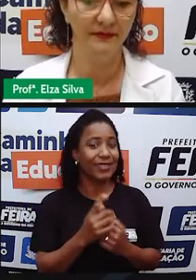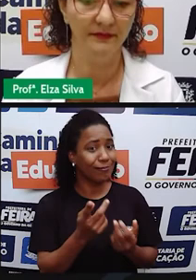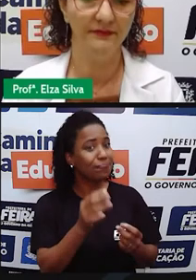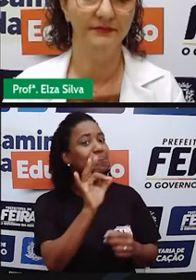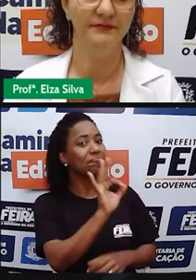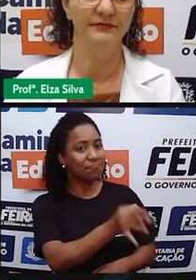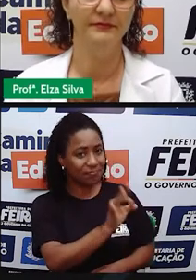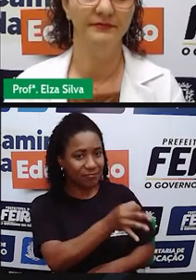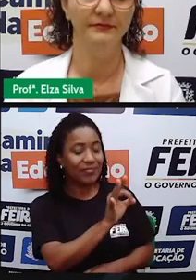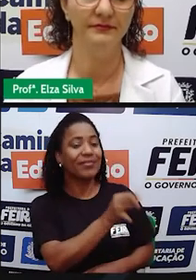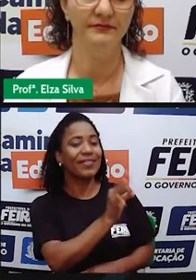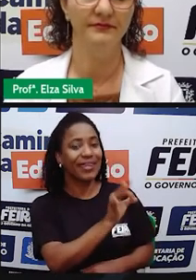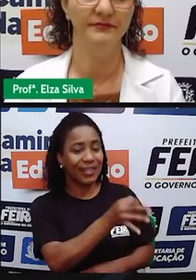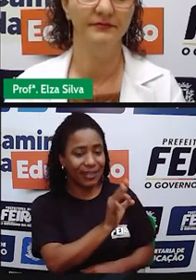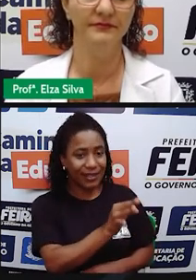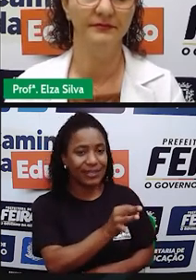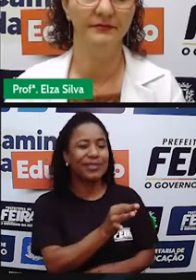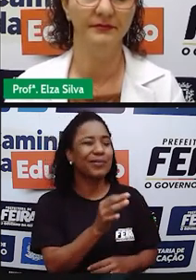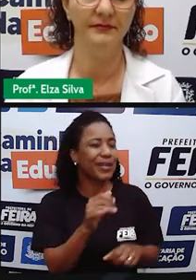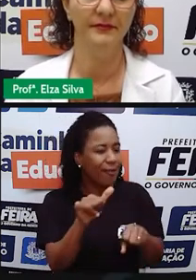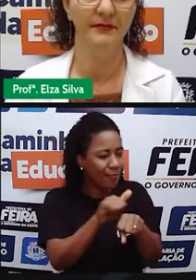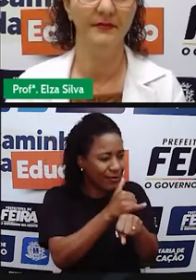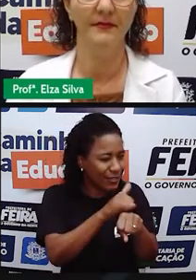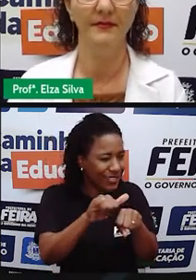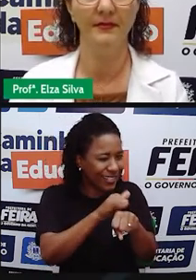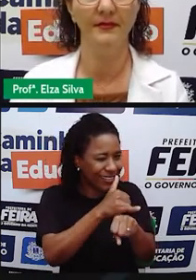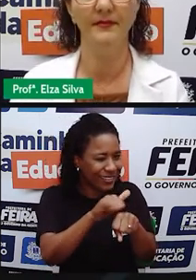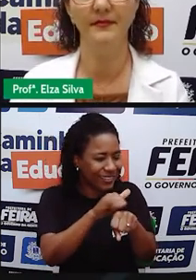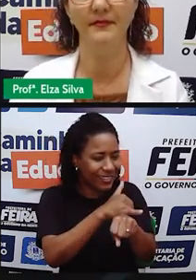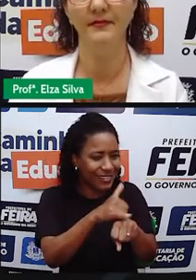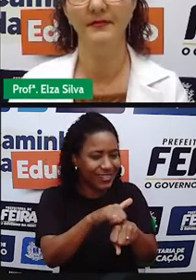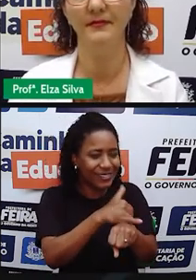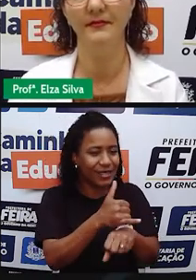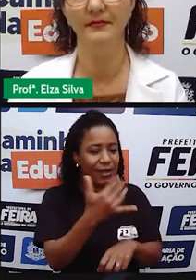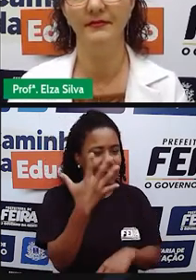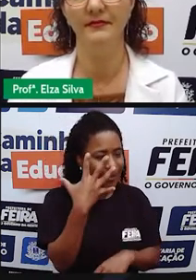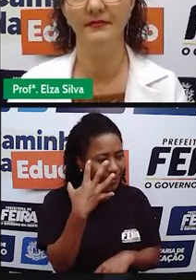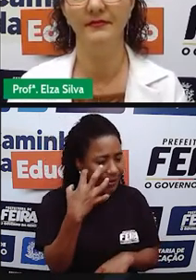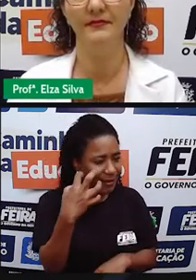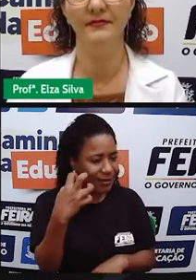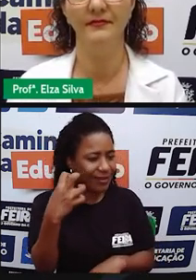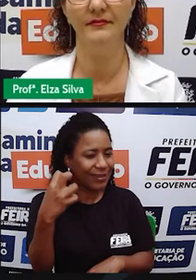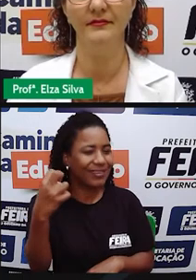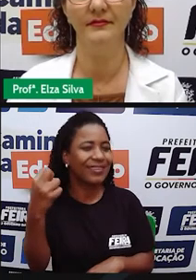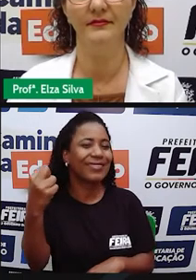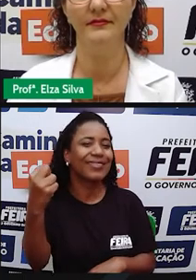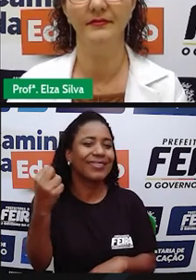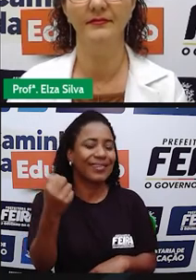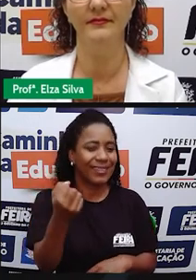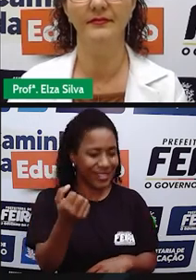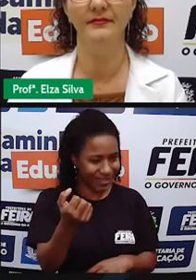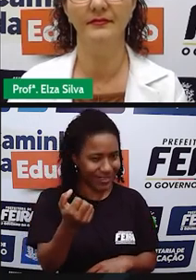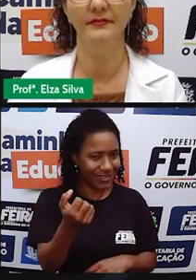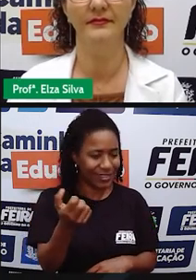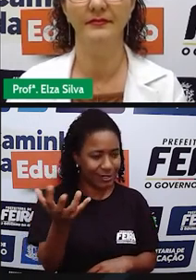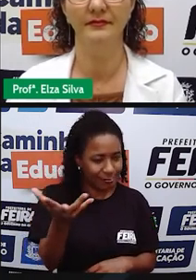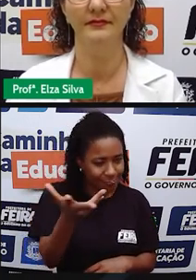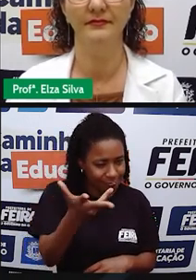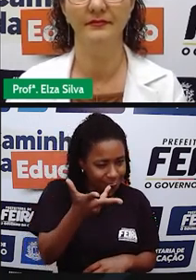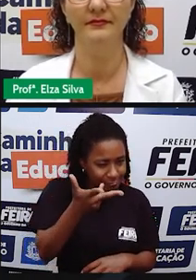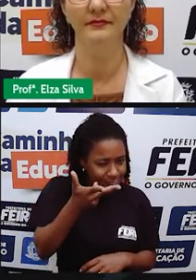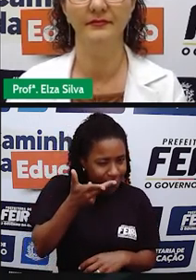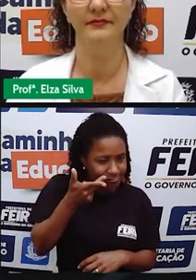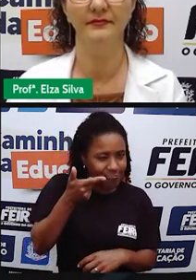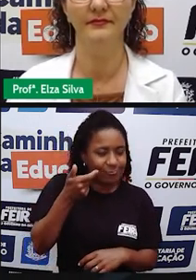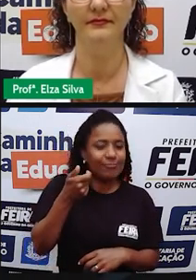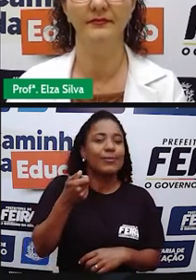São recursos persuasivos. Então, essas são as catchwords que você falou anteriormente, né? São palavras